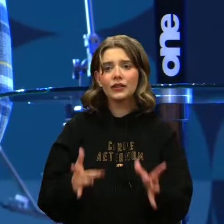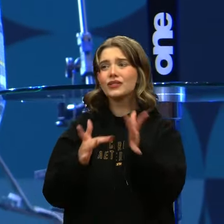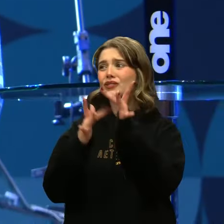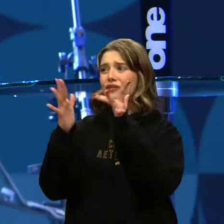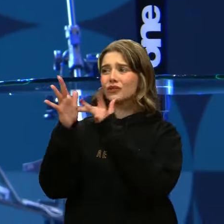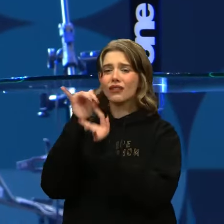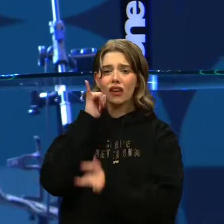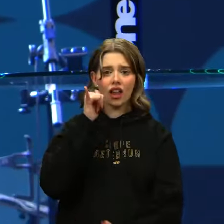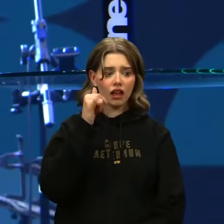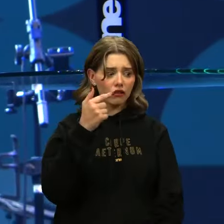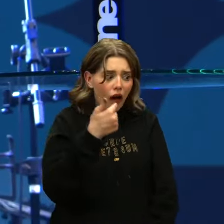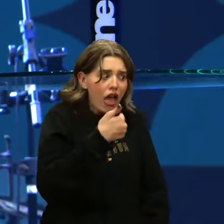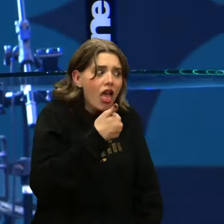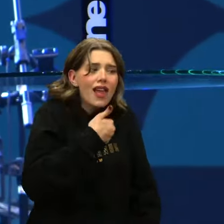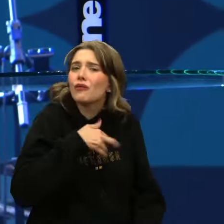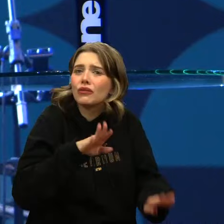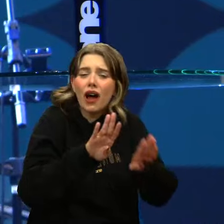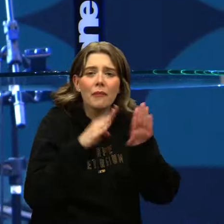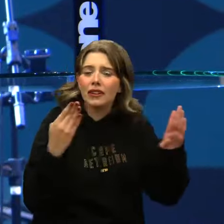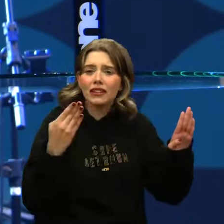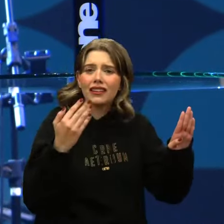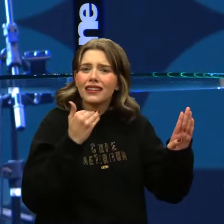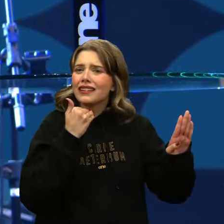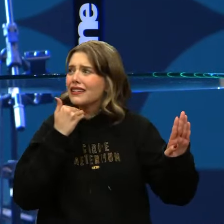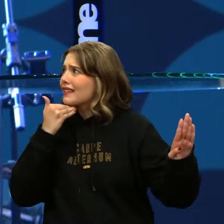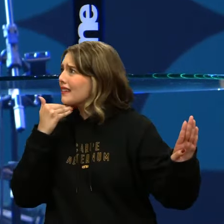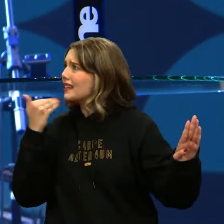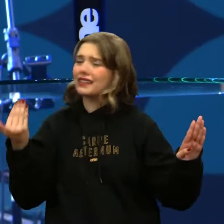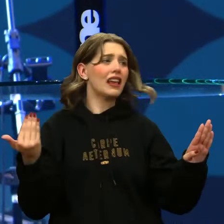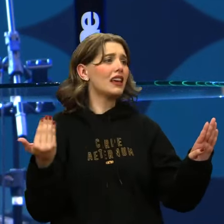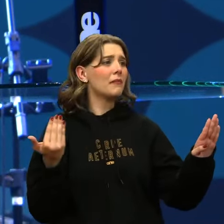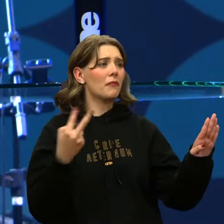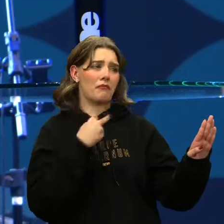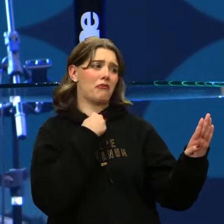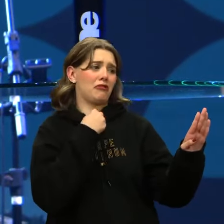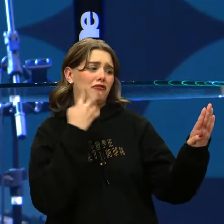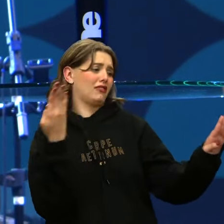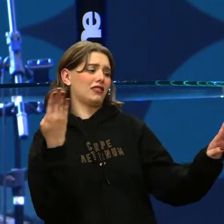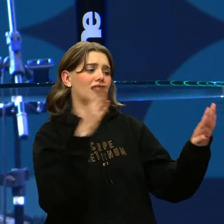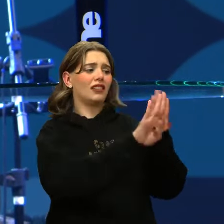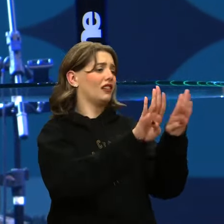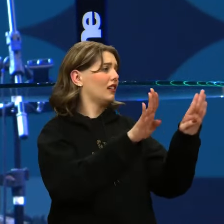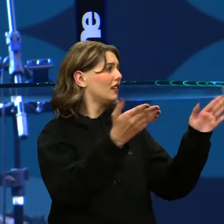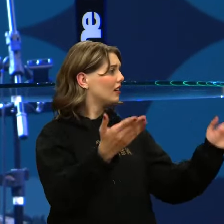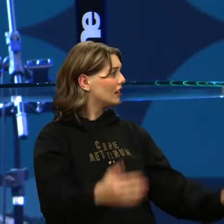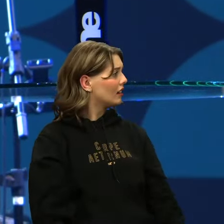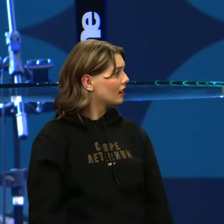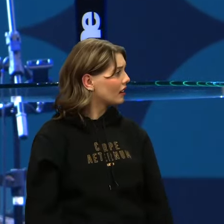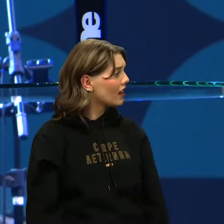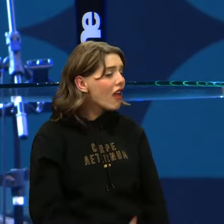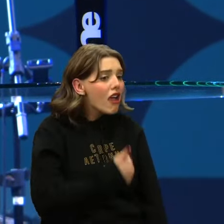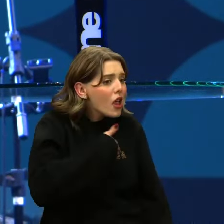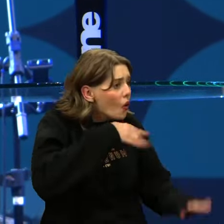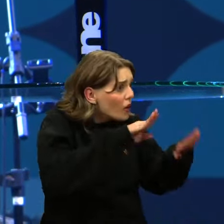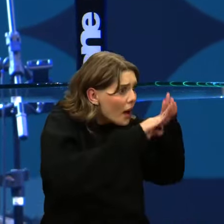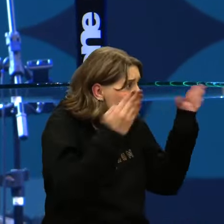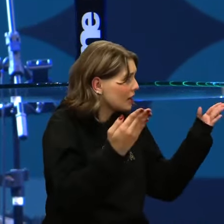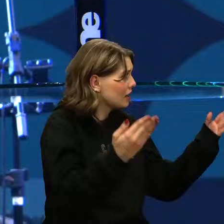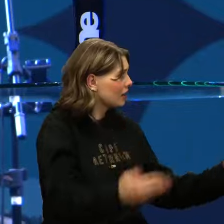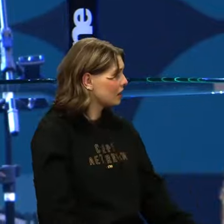eu abro, ninguém a não ser mim mesmo pode fechar.